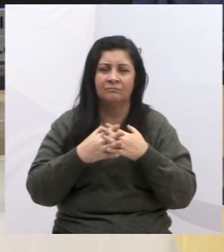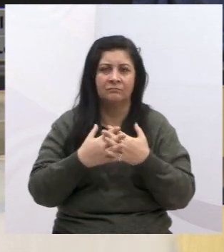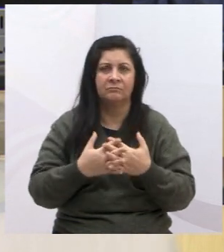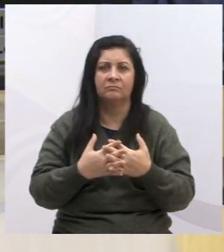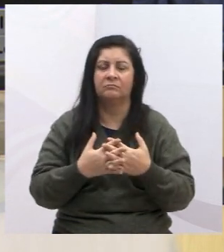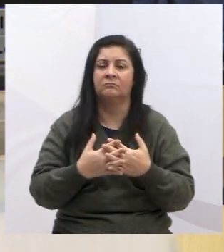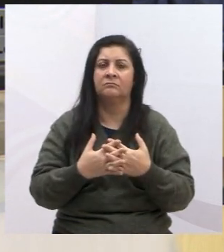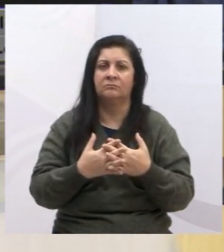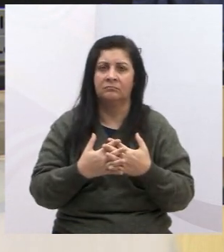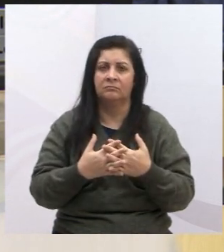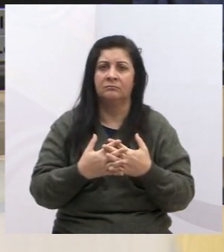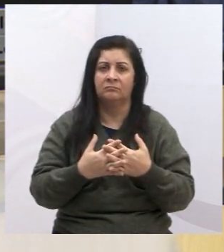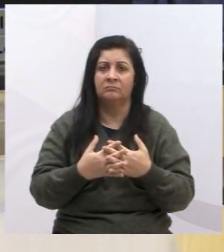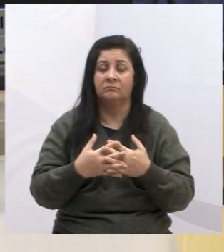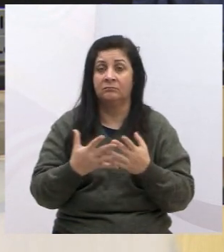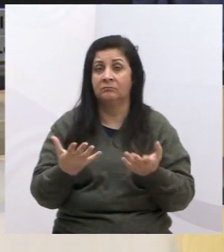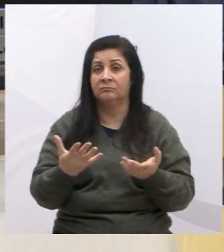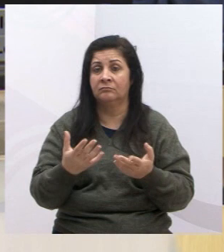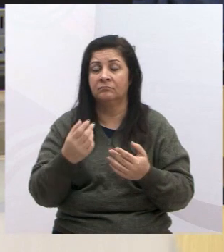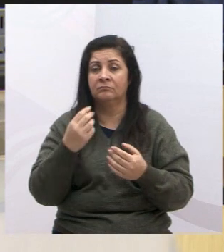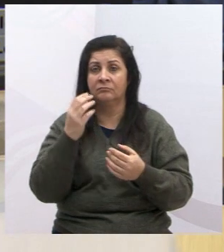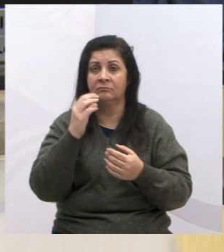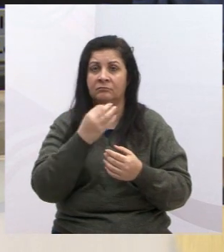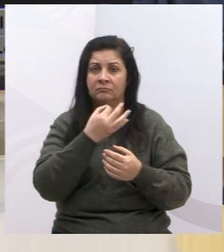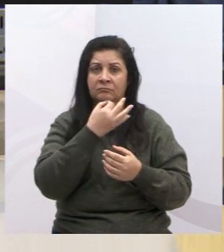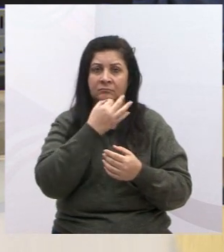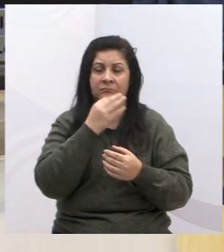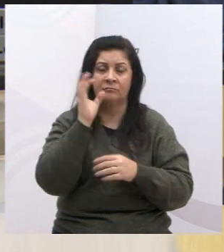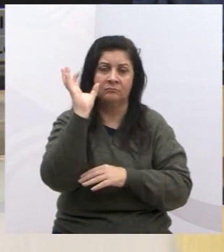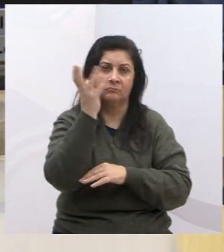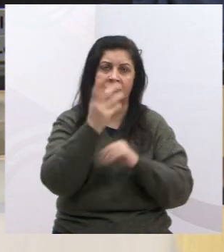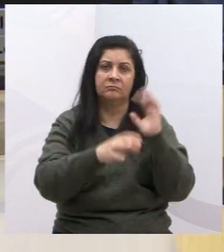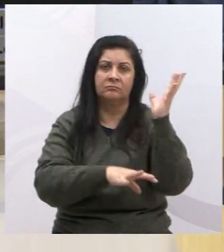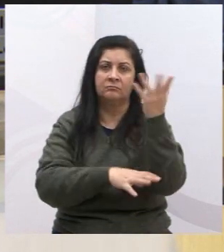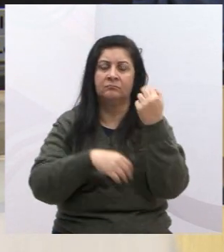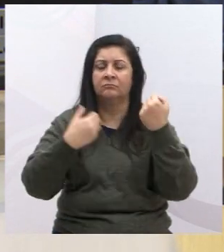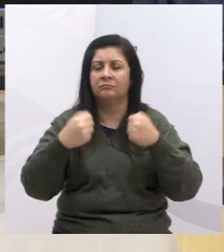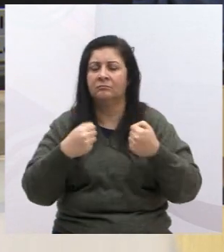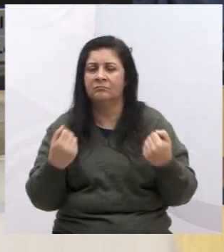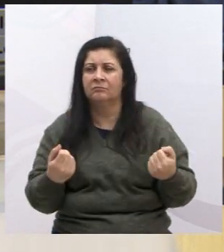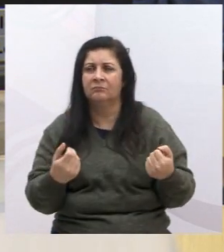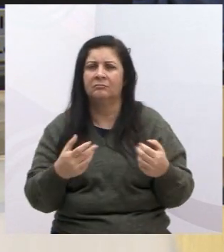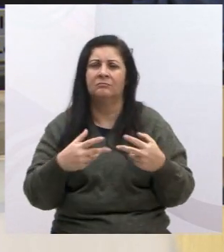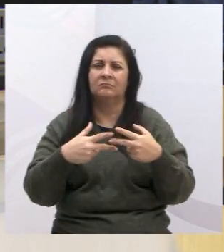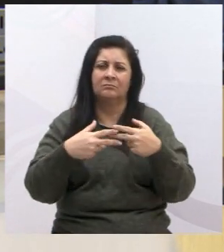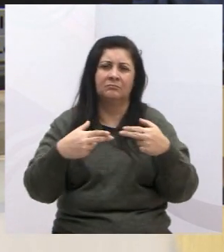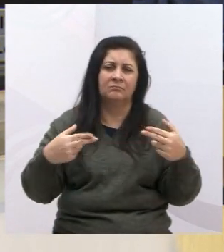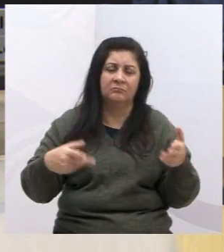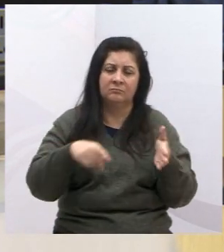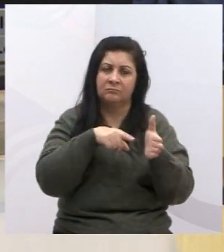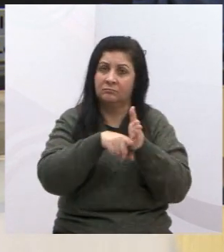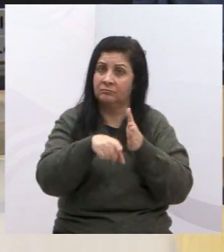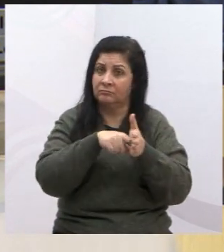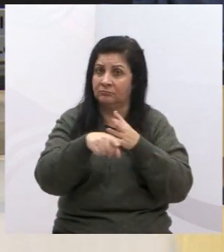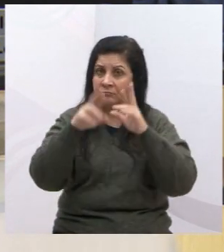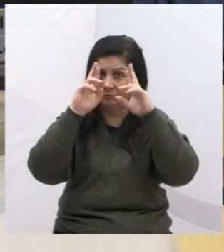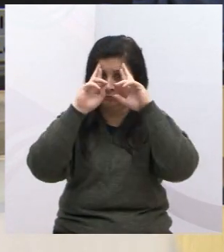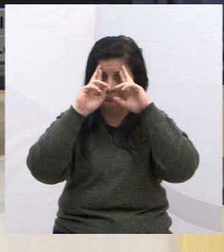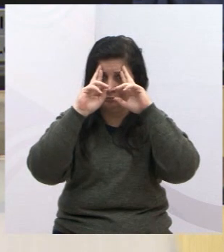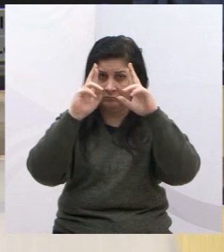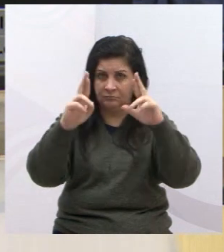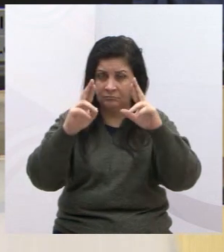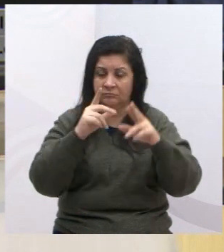ponto de vista ambiental, demandando assim soluções mais elaboradas que respeitem os